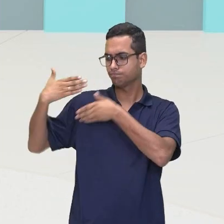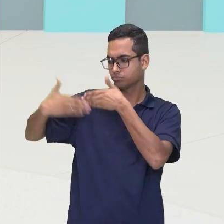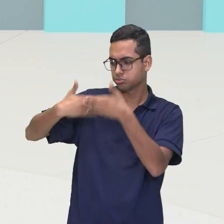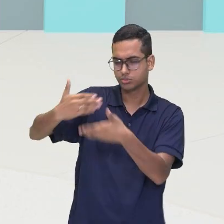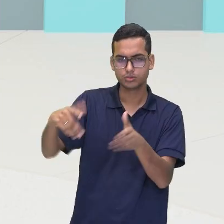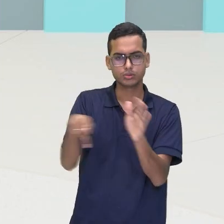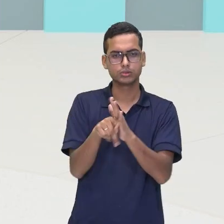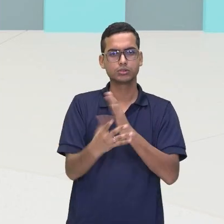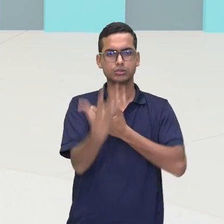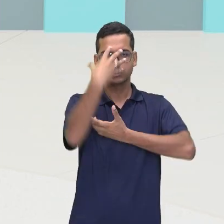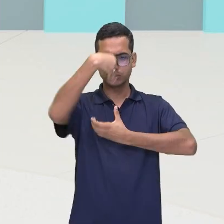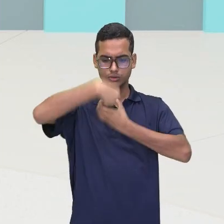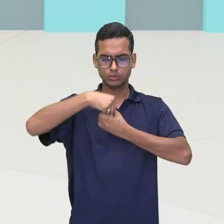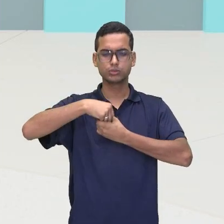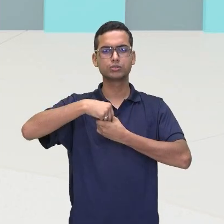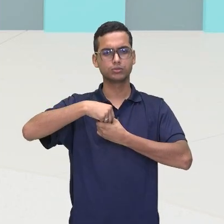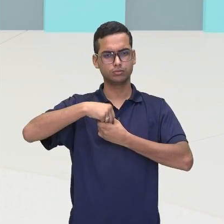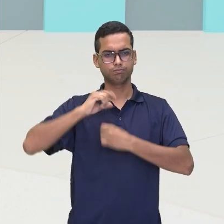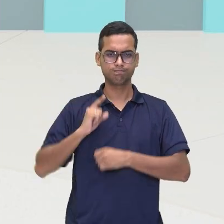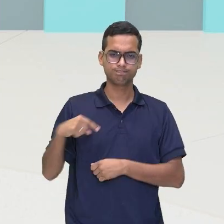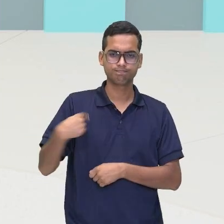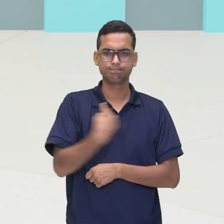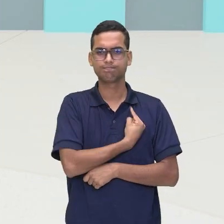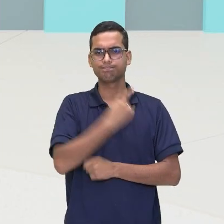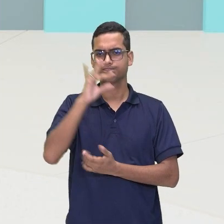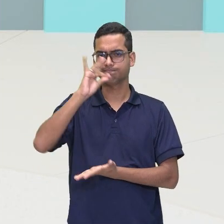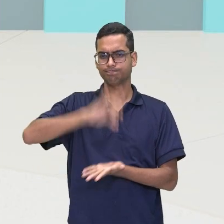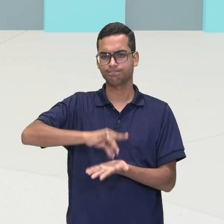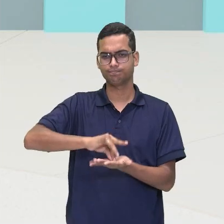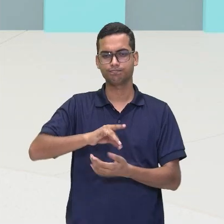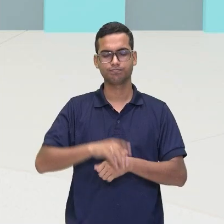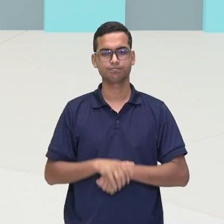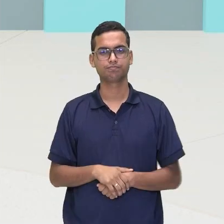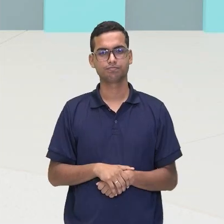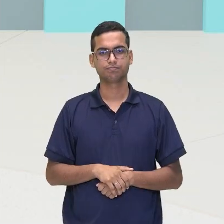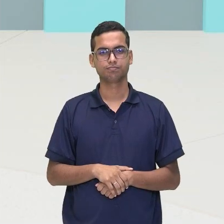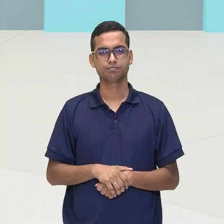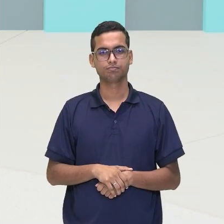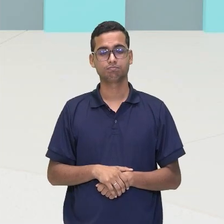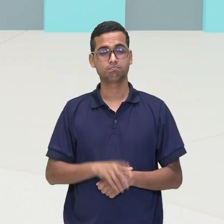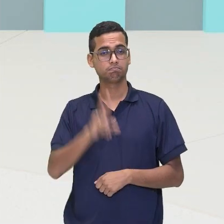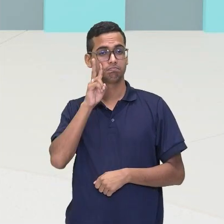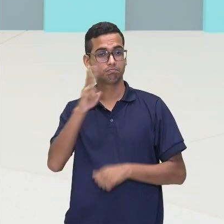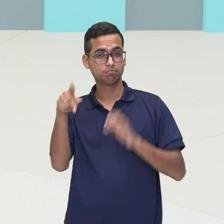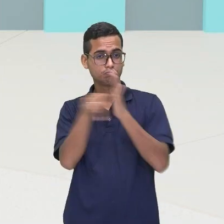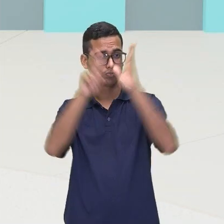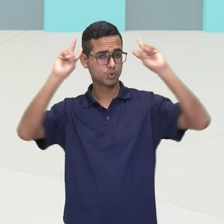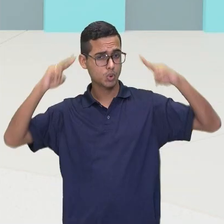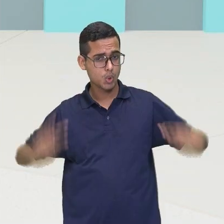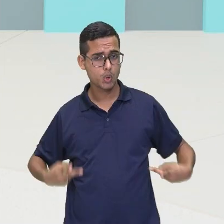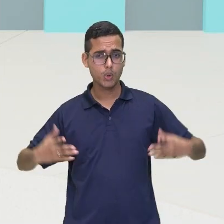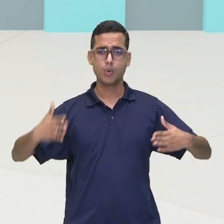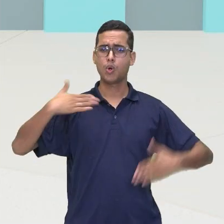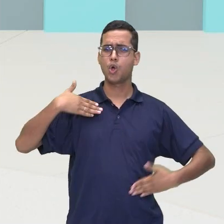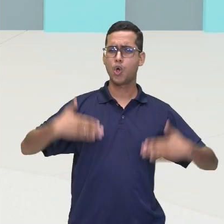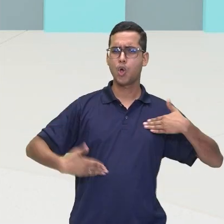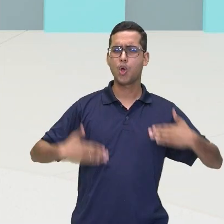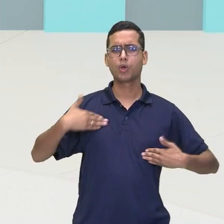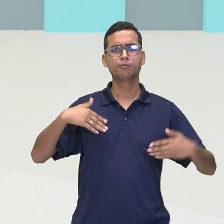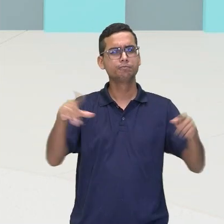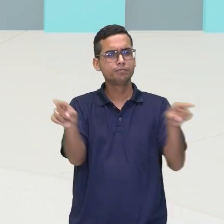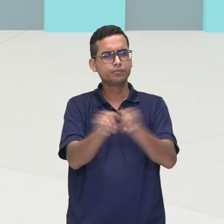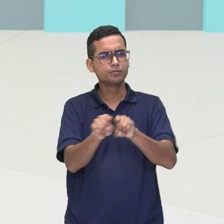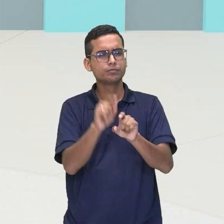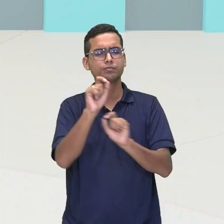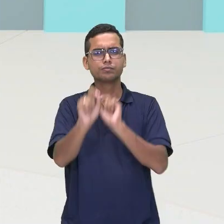cada um de nós. Olha só, vamos enxergar que o homem e o corpo, eles são vistos